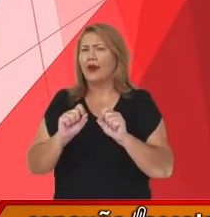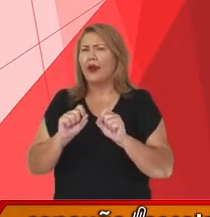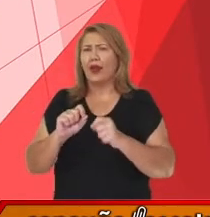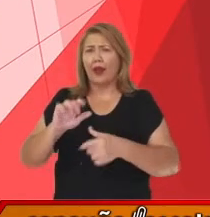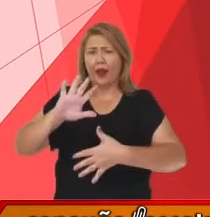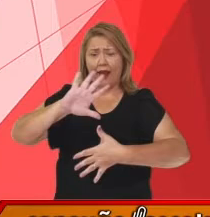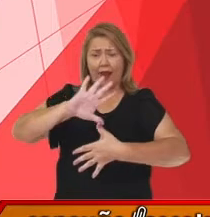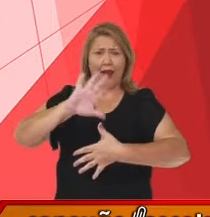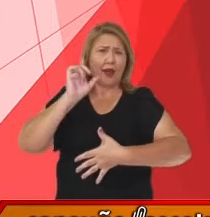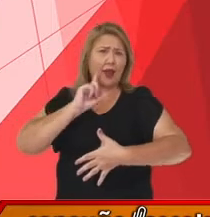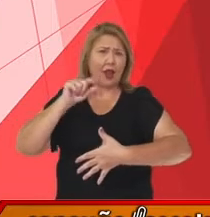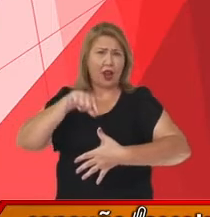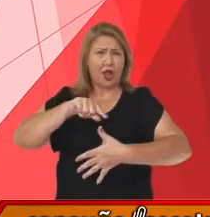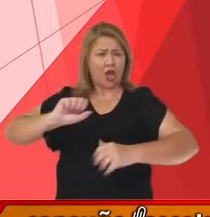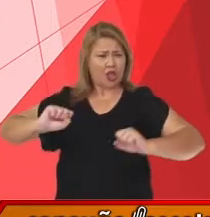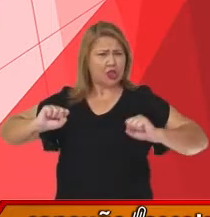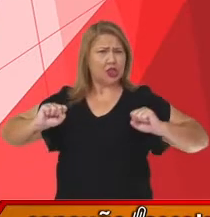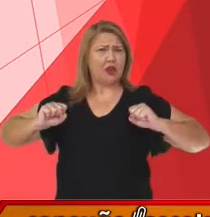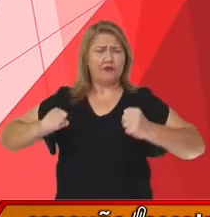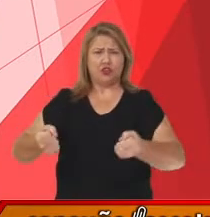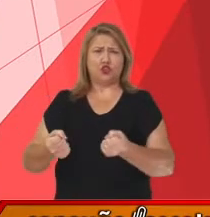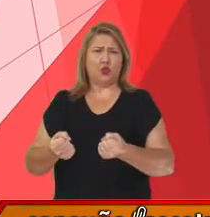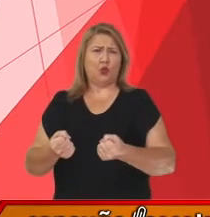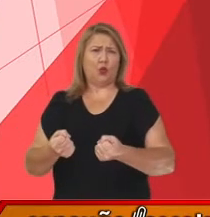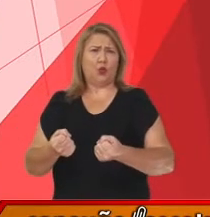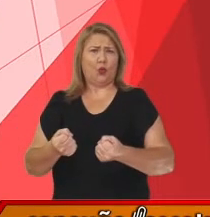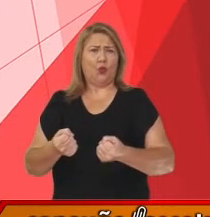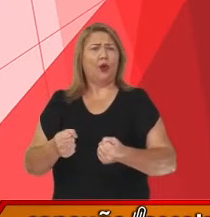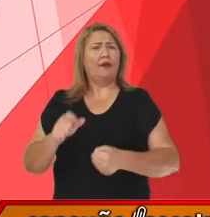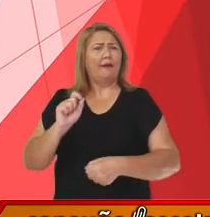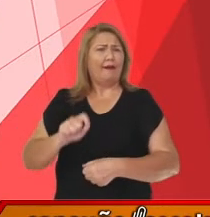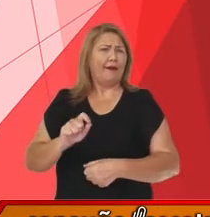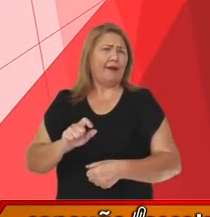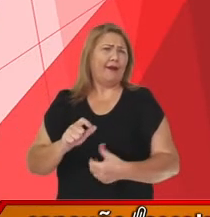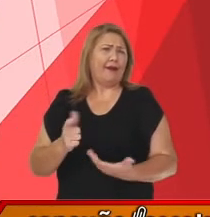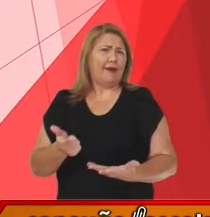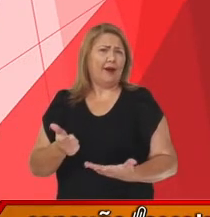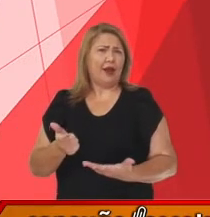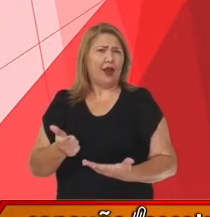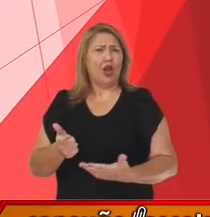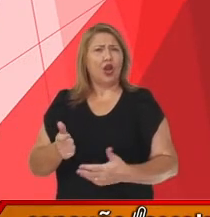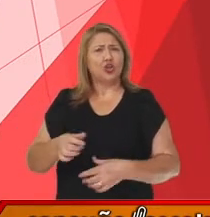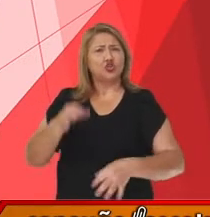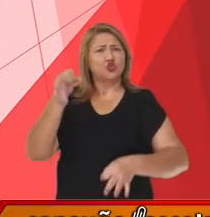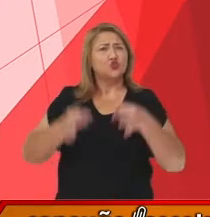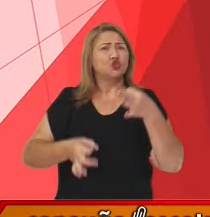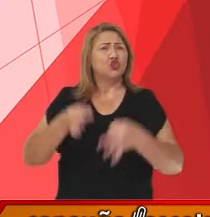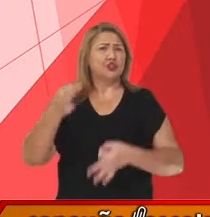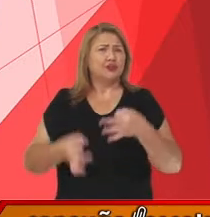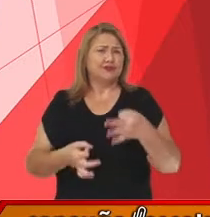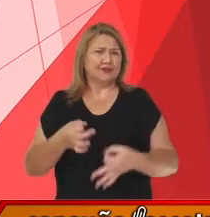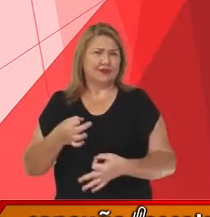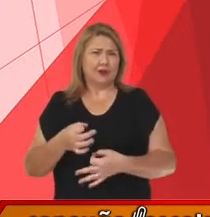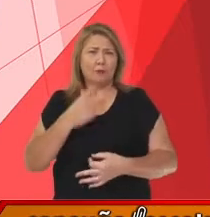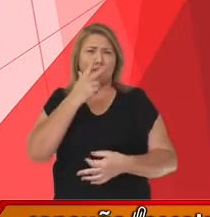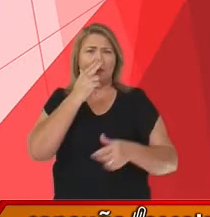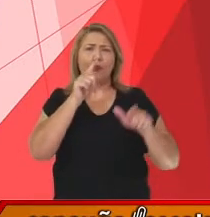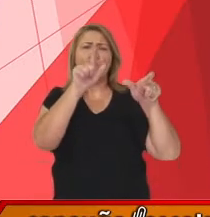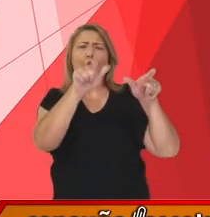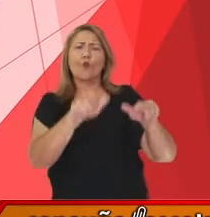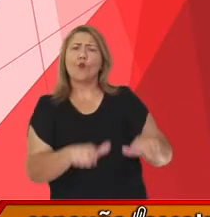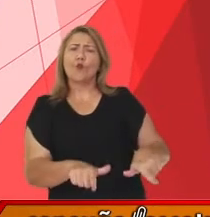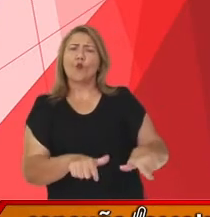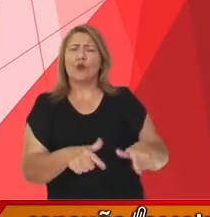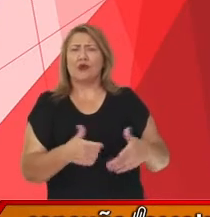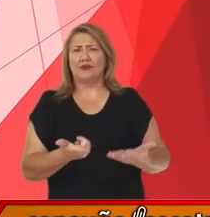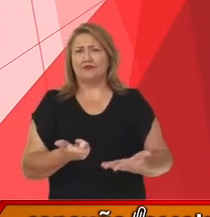grande defensor, né? O grande defensor, então, dessa justiça, digamos,